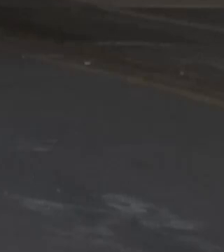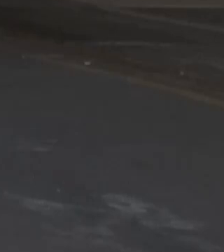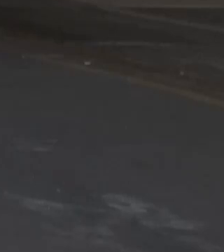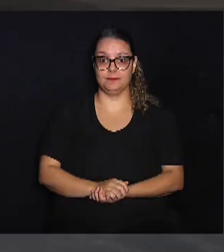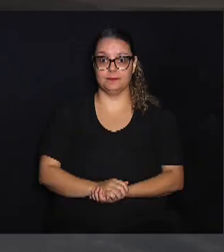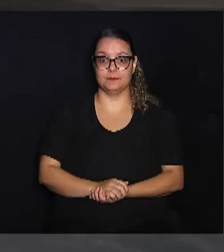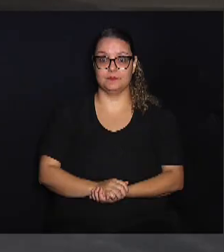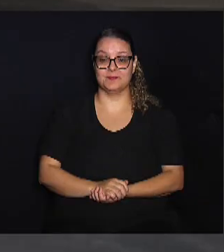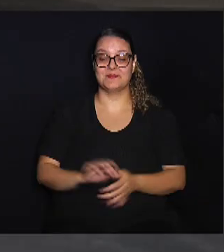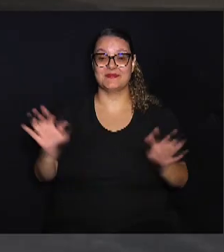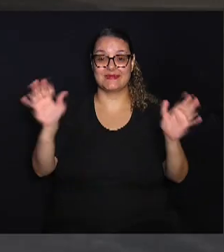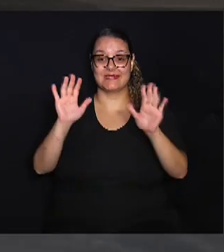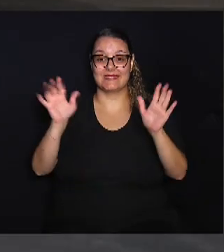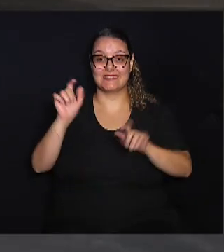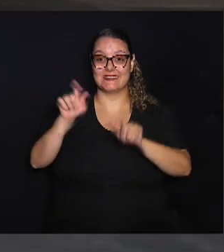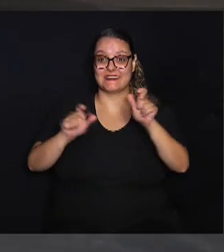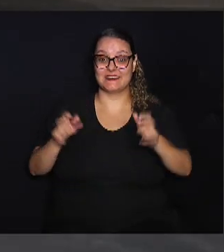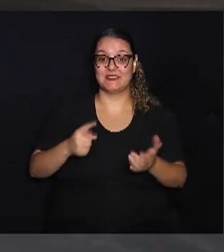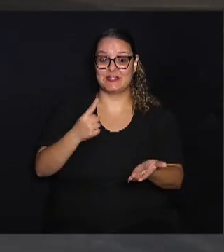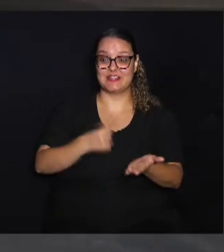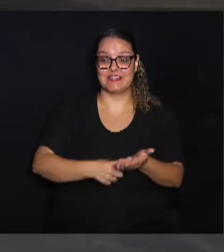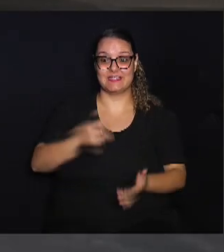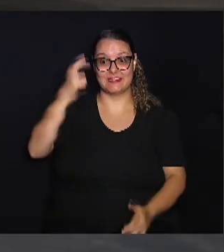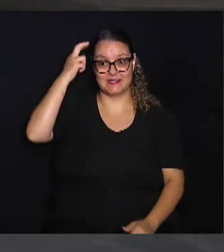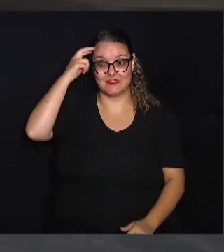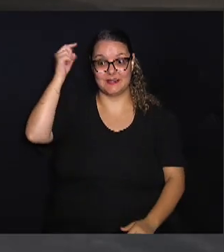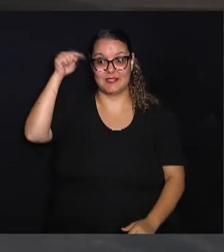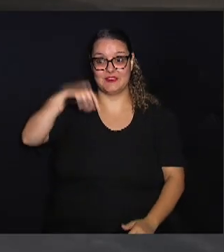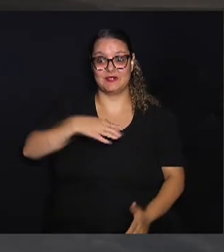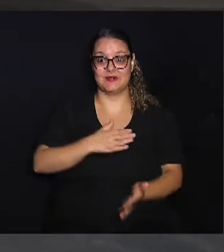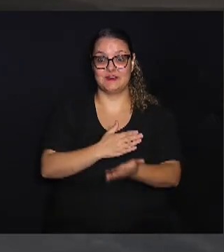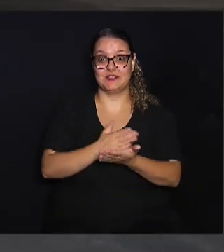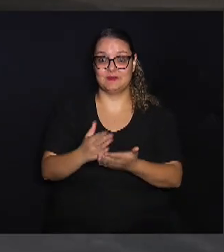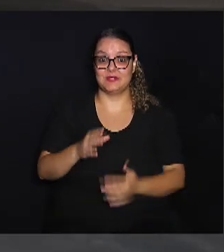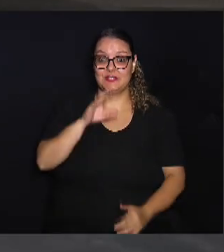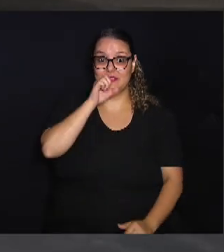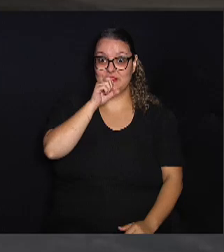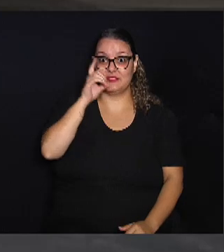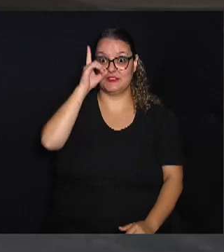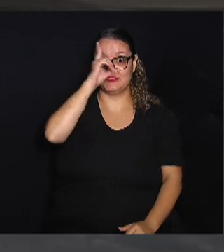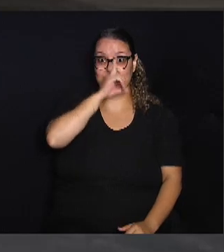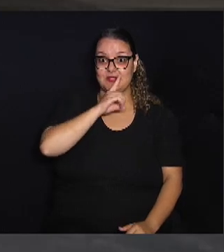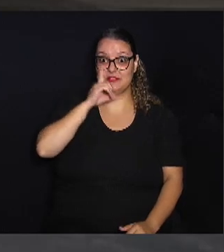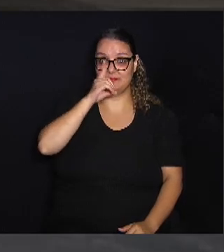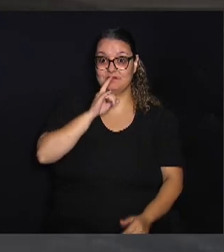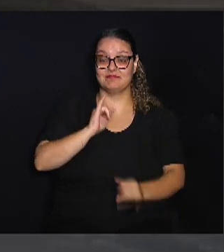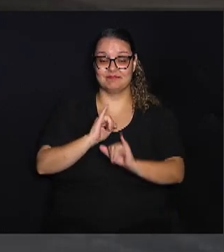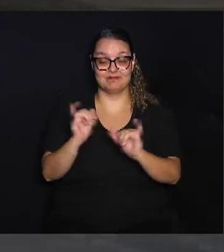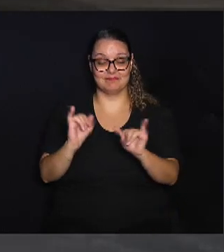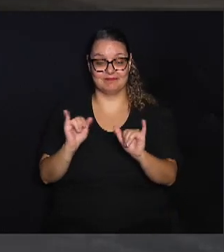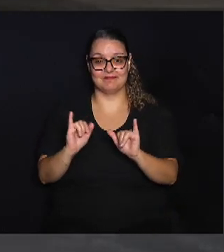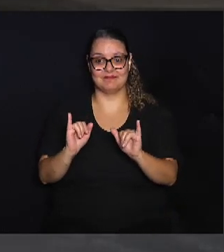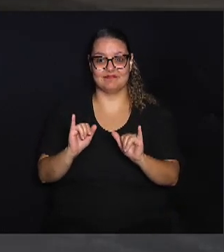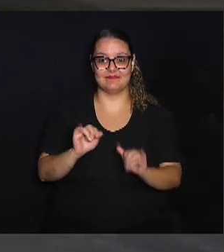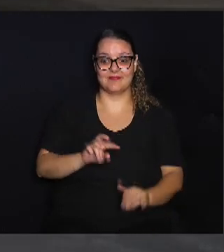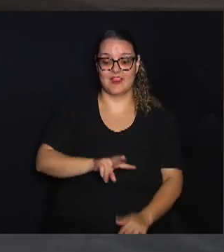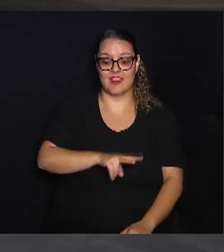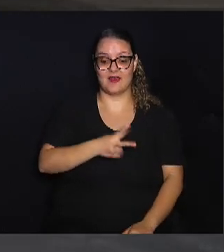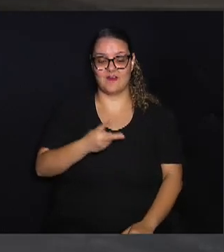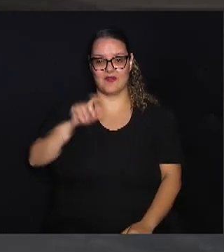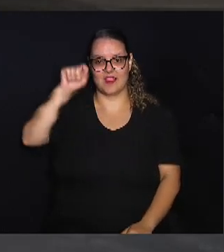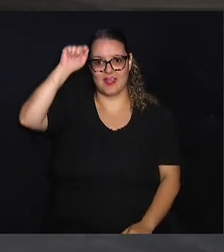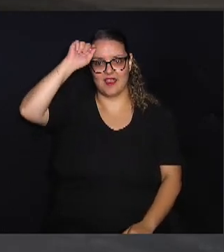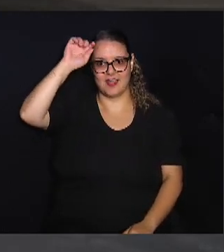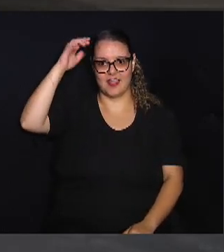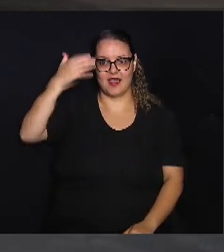Olá, minha gente, mais uma agenda cultural no ar e a gente começa o fim de semana divulgando a virada afrocultural, que